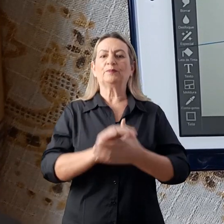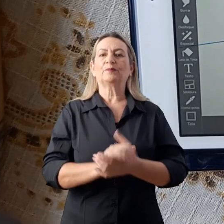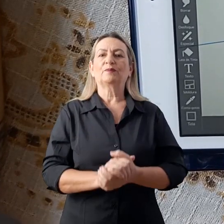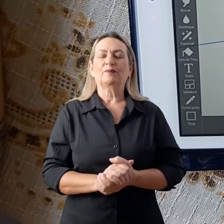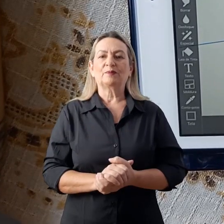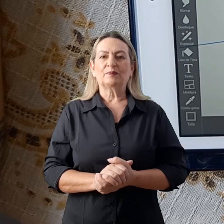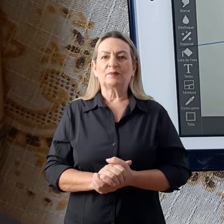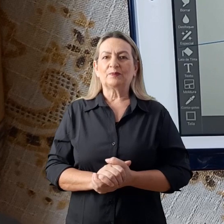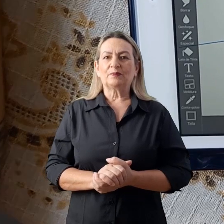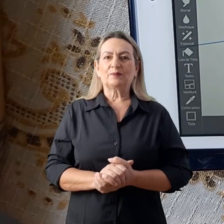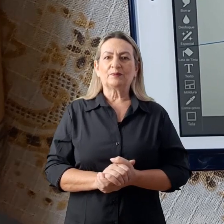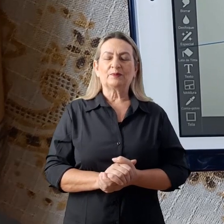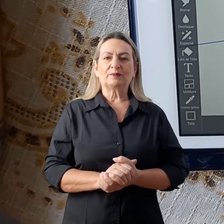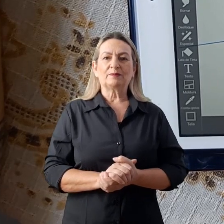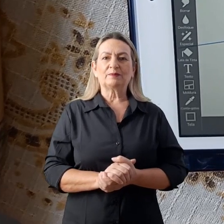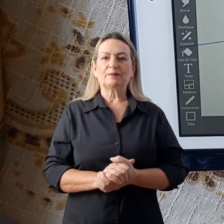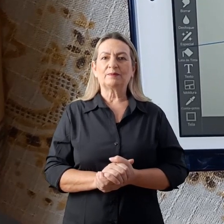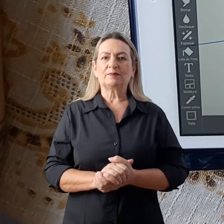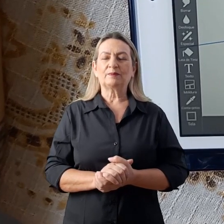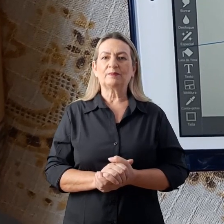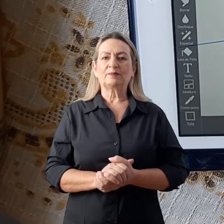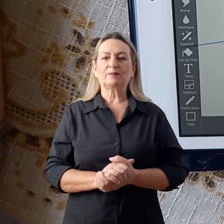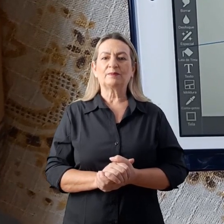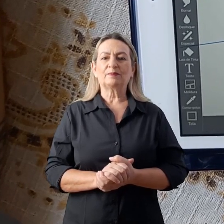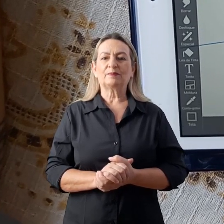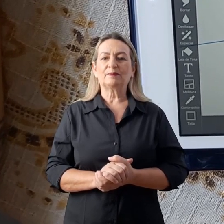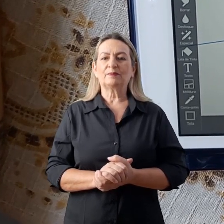Deixa eu diminuir um pouco o pincel.